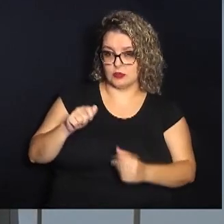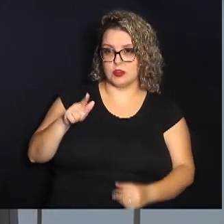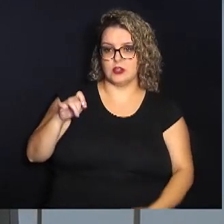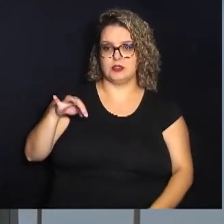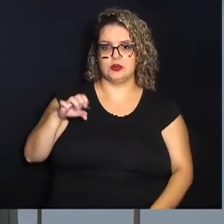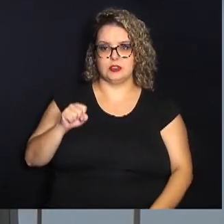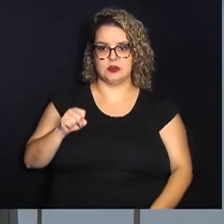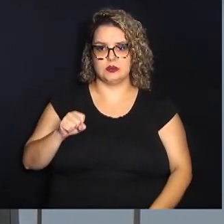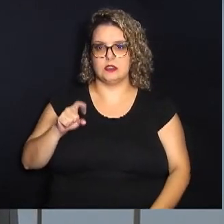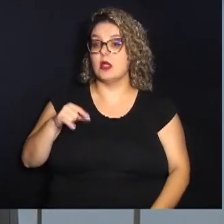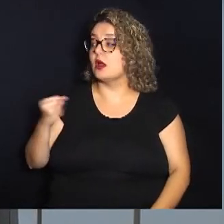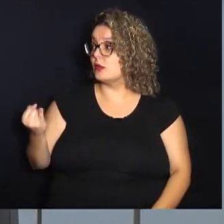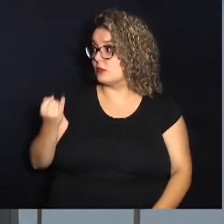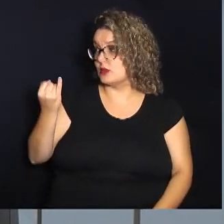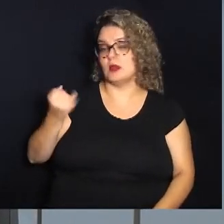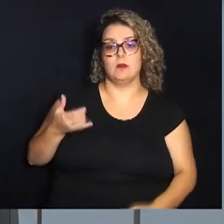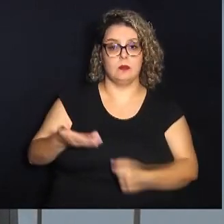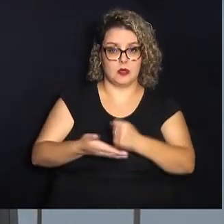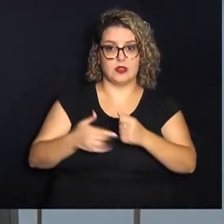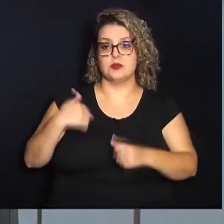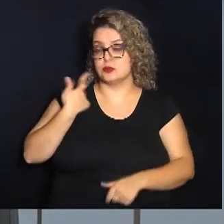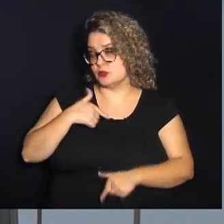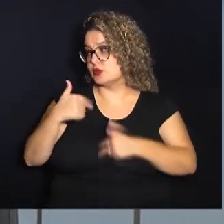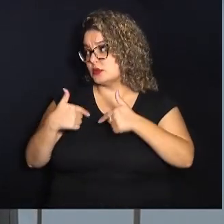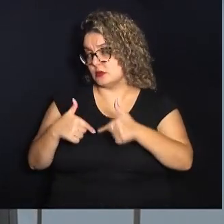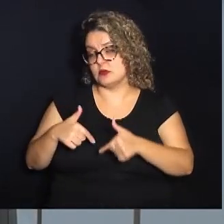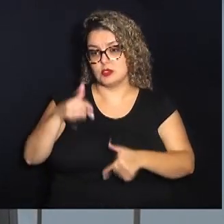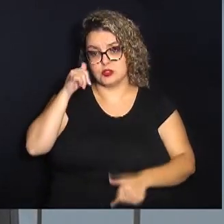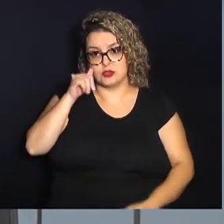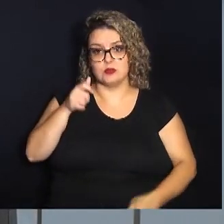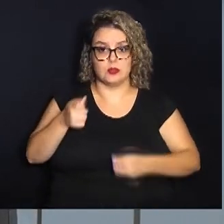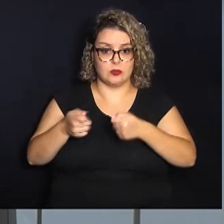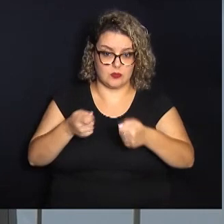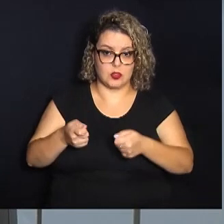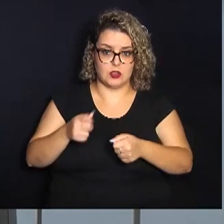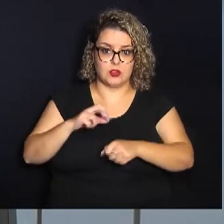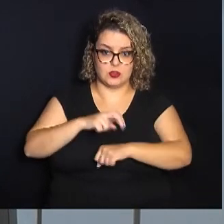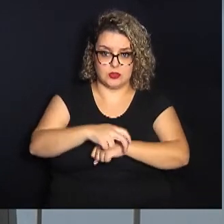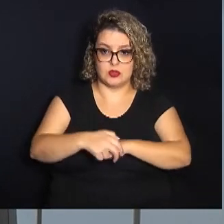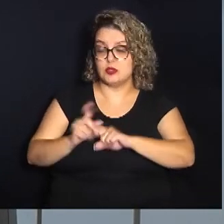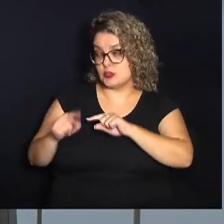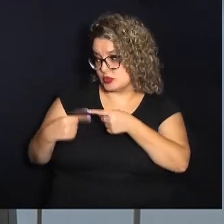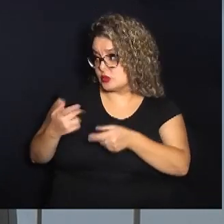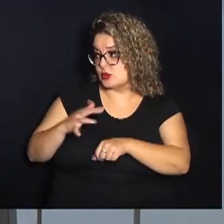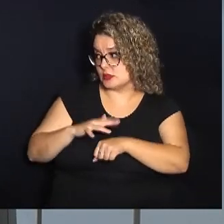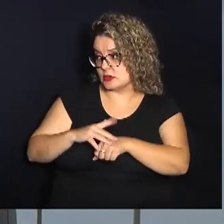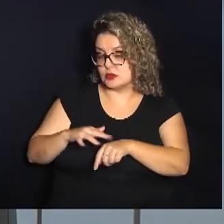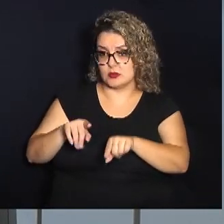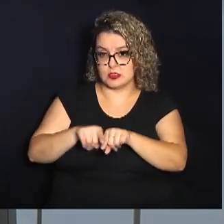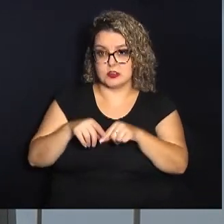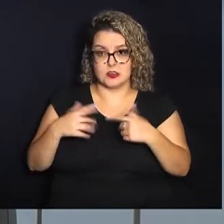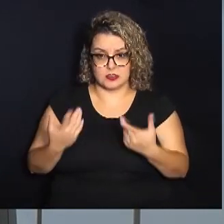agentes eles são essenciais, são a base do nosso trabalho de prevenção e controle da dengue e de outras doenças. Então, a gente, é um